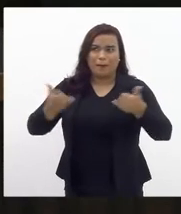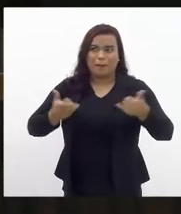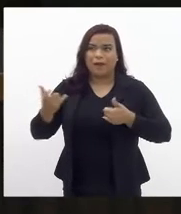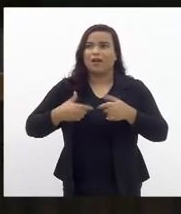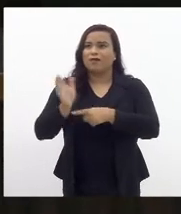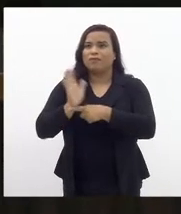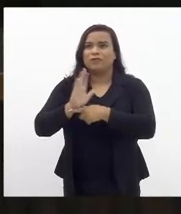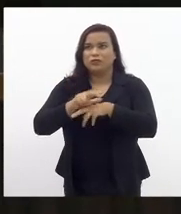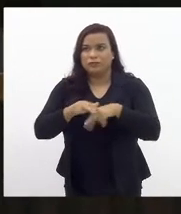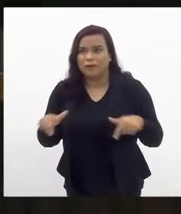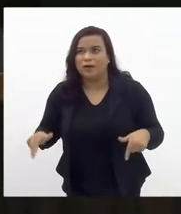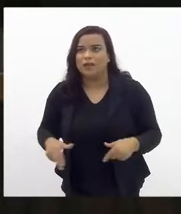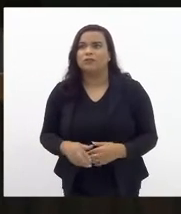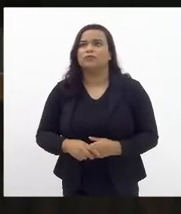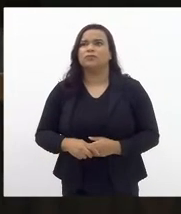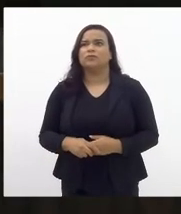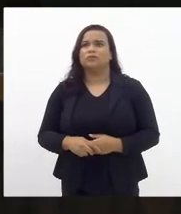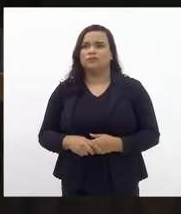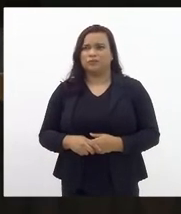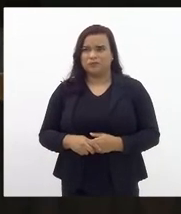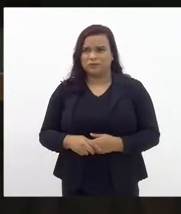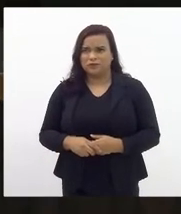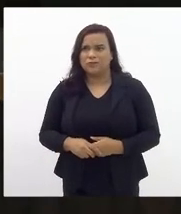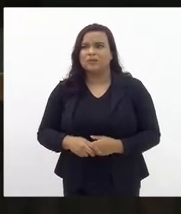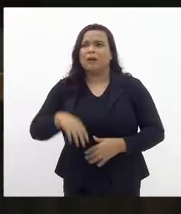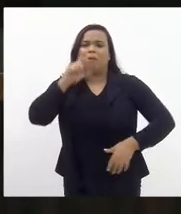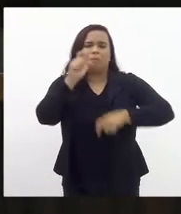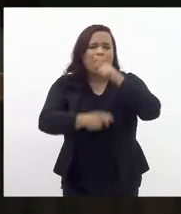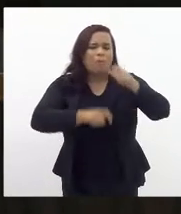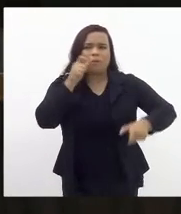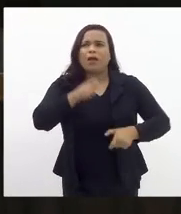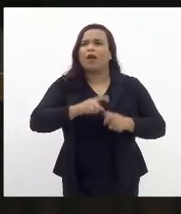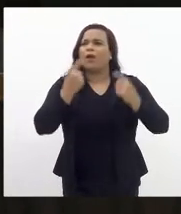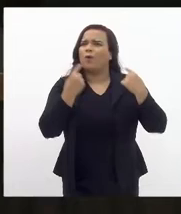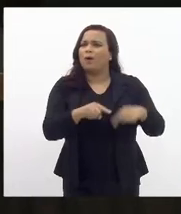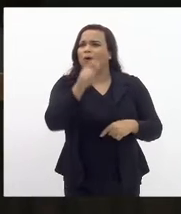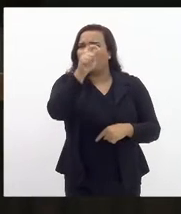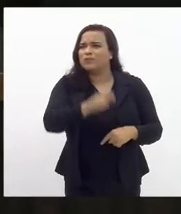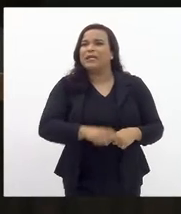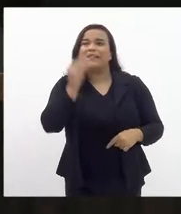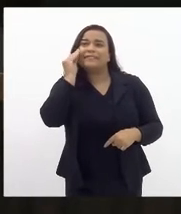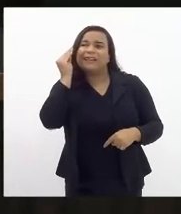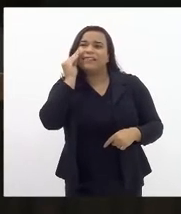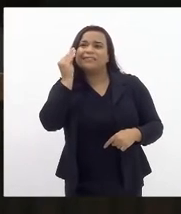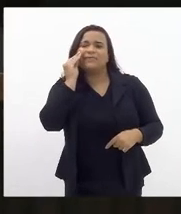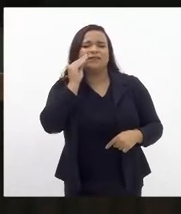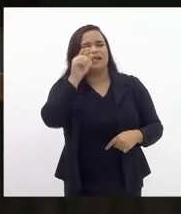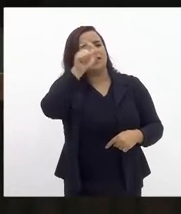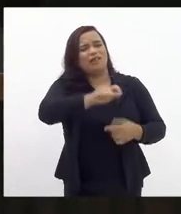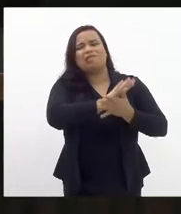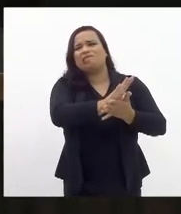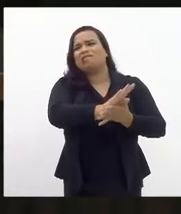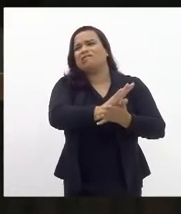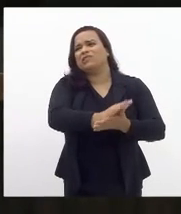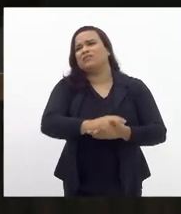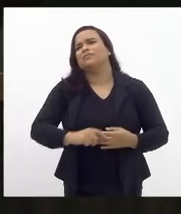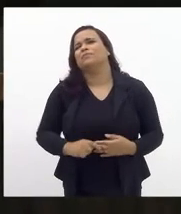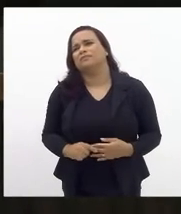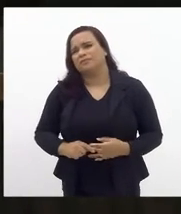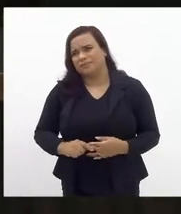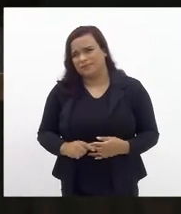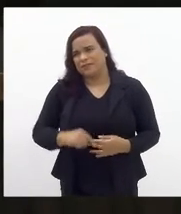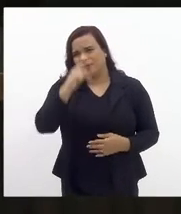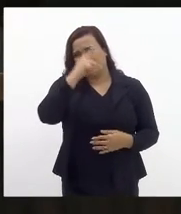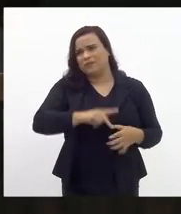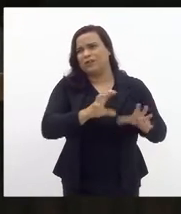achacoalhando e denegrindo, tentando denegrir a pessoa da presidente da comissão, falas